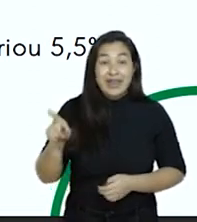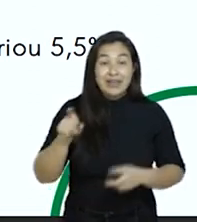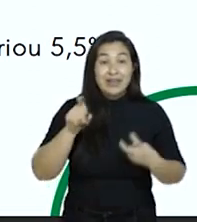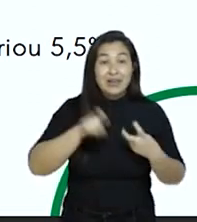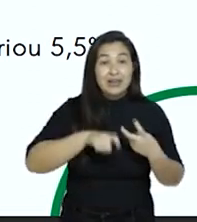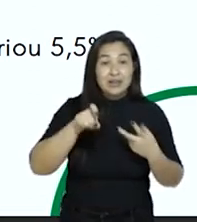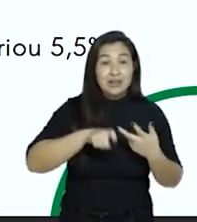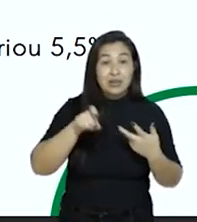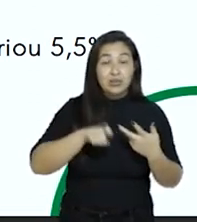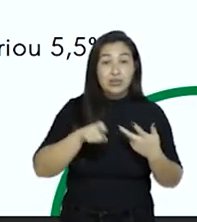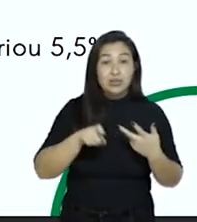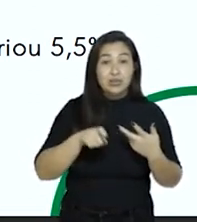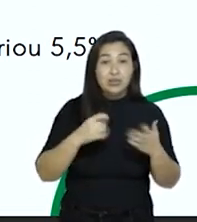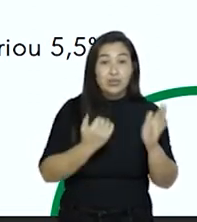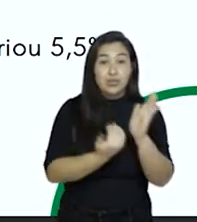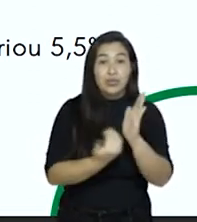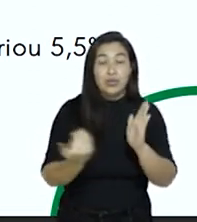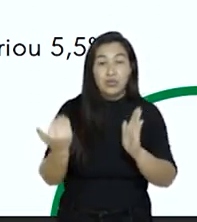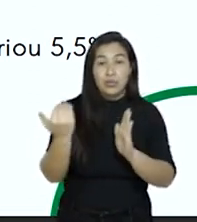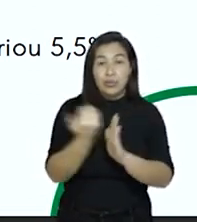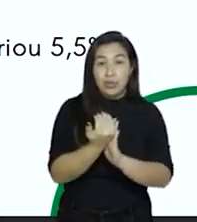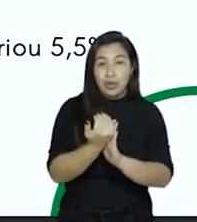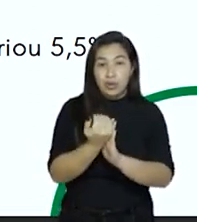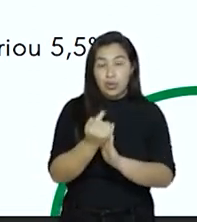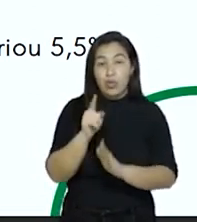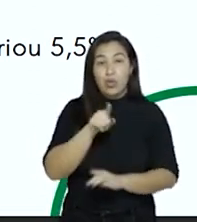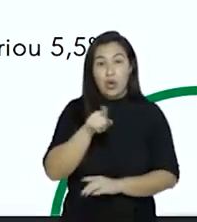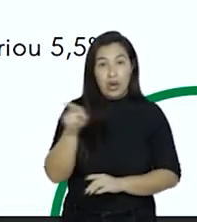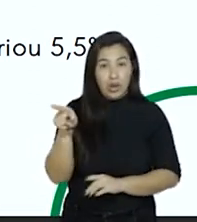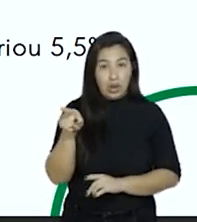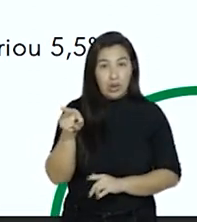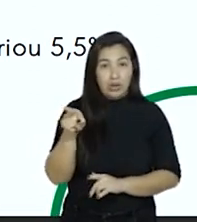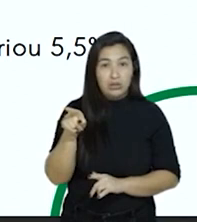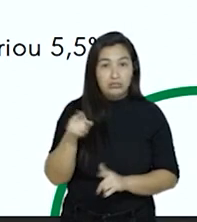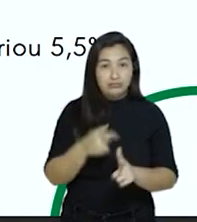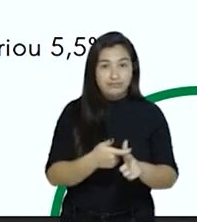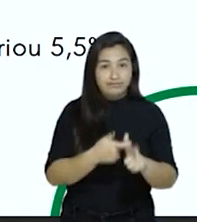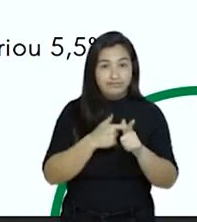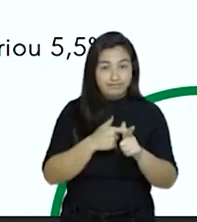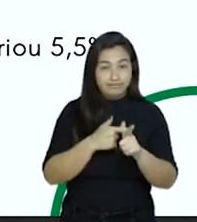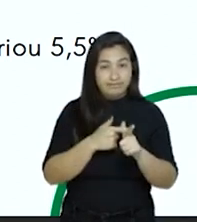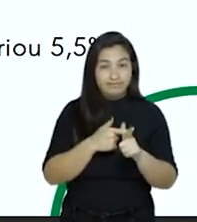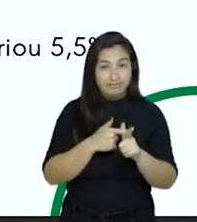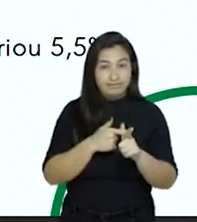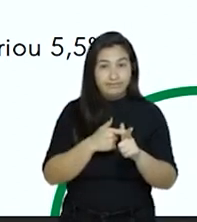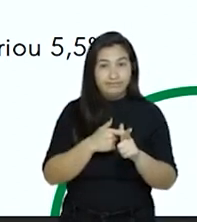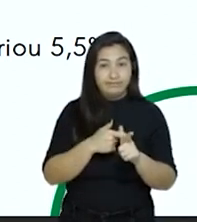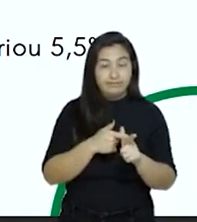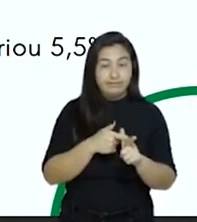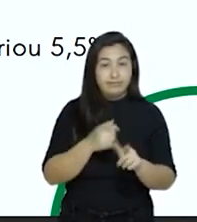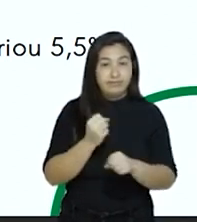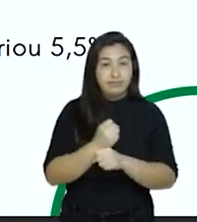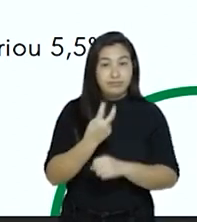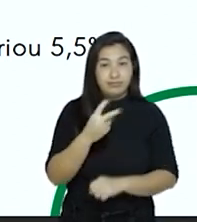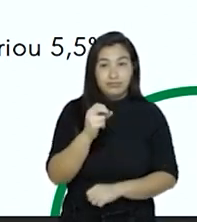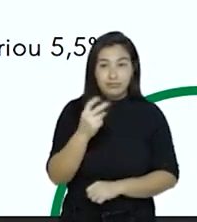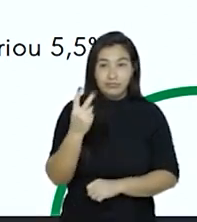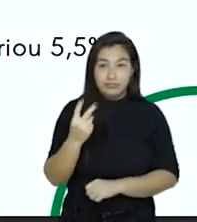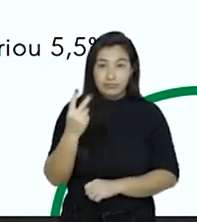22,1% contra 10% da inflação e no ano passado as despesas cresceram